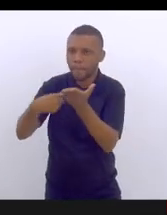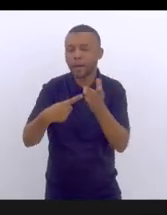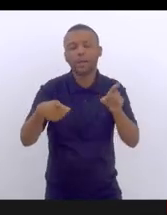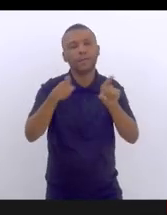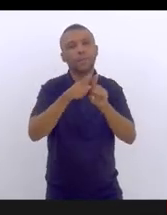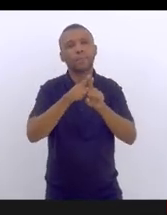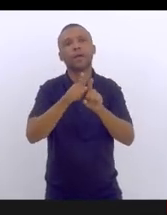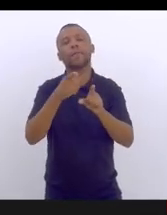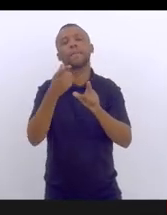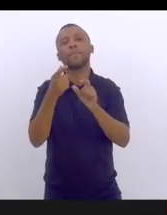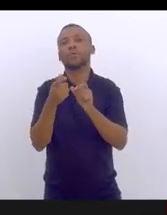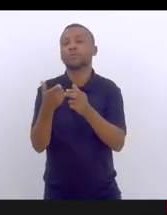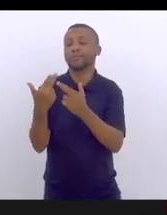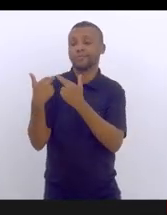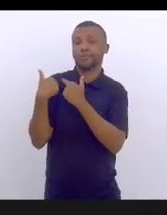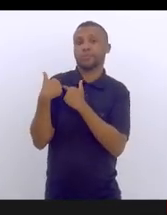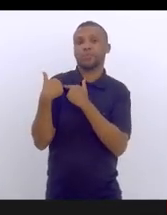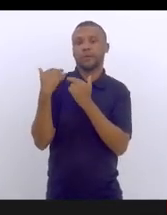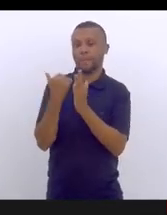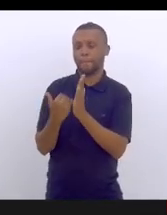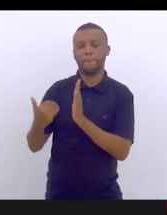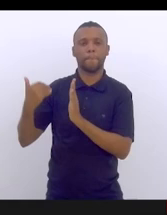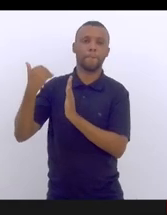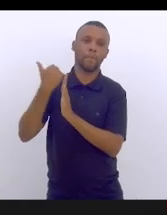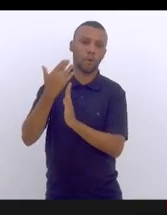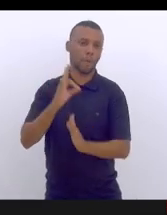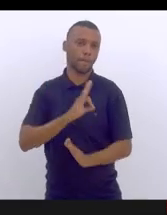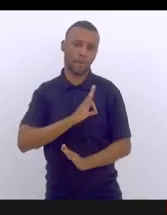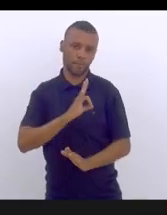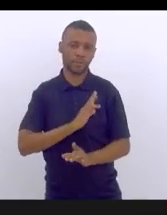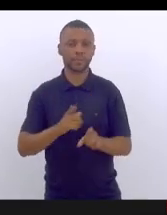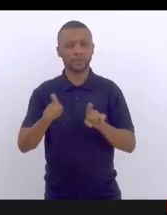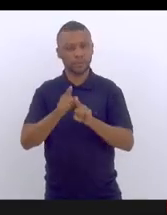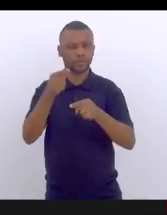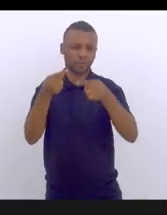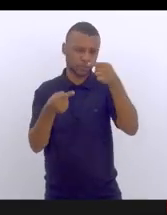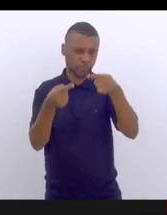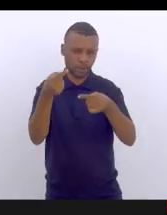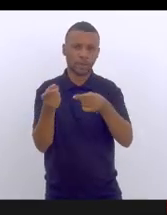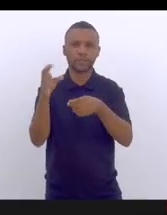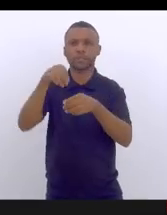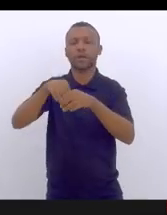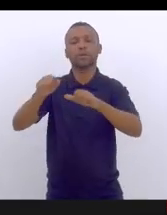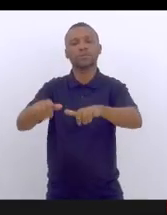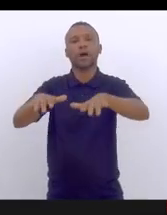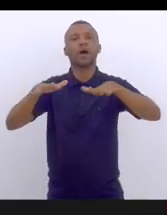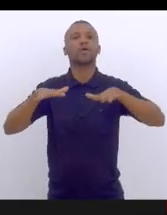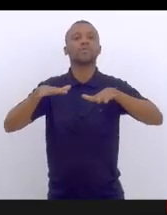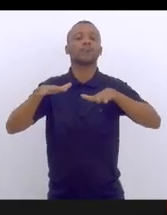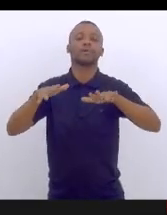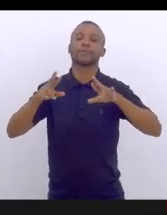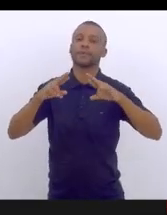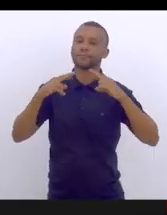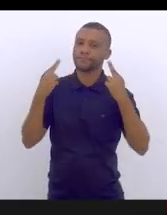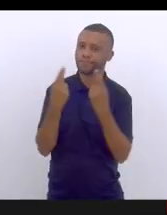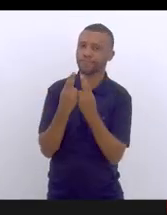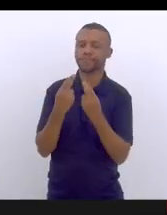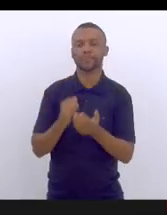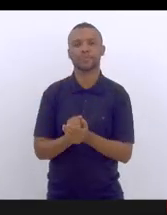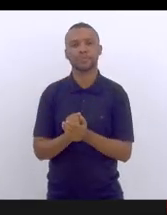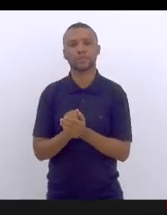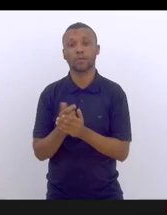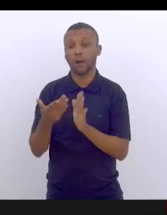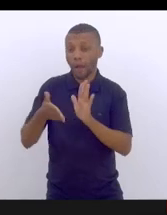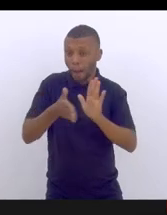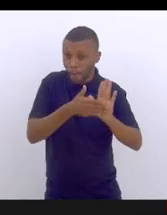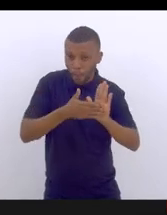acaba dando para a Polícia Militar, né? Isso gerou um debate também lá na audiência pública. Então, eu acho que está uma evolução muito boa, foi o que eu comentei com